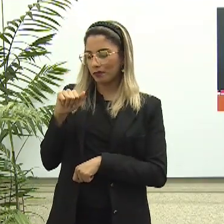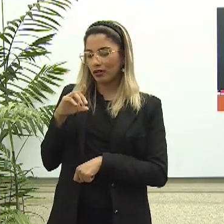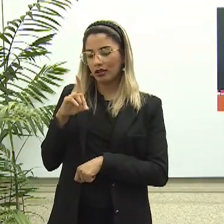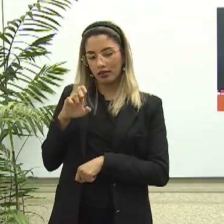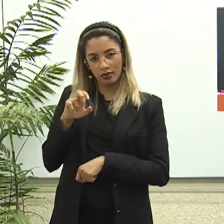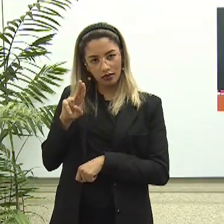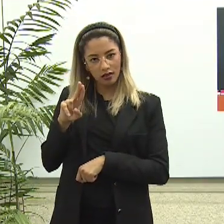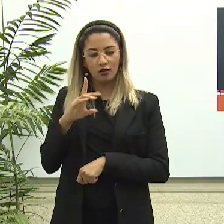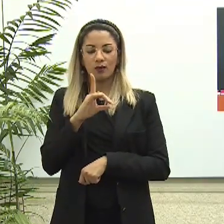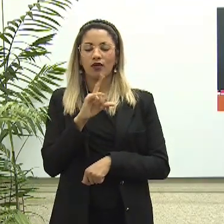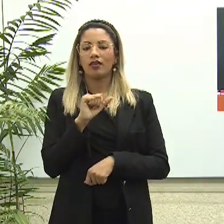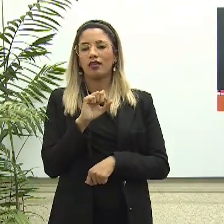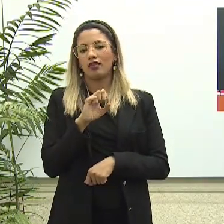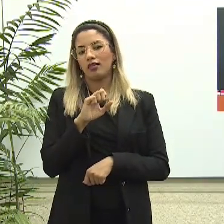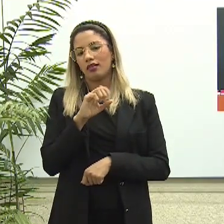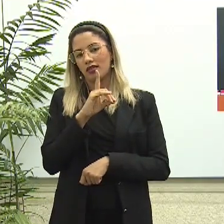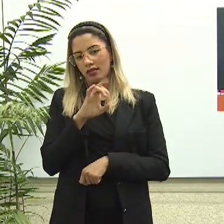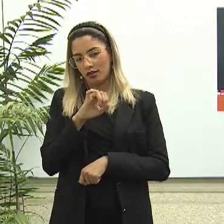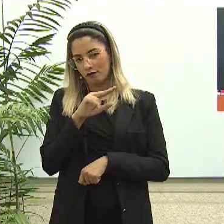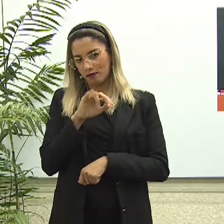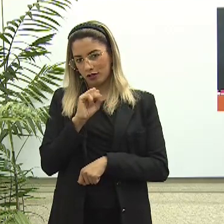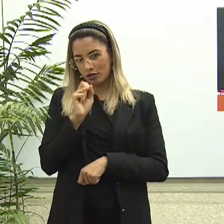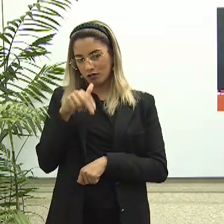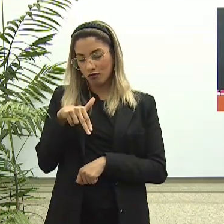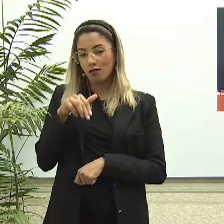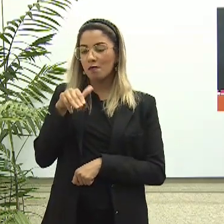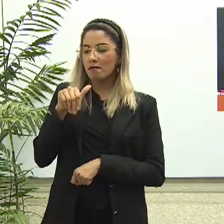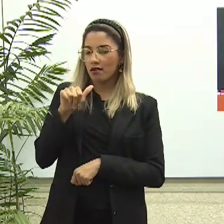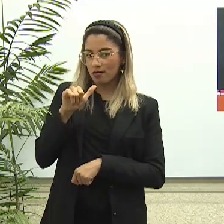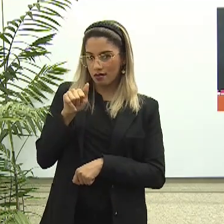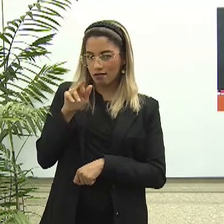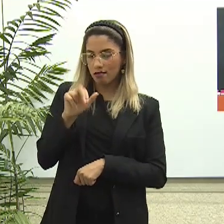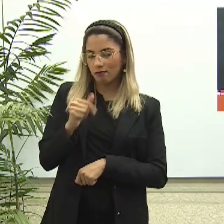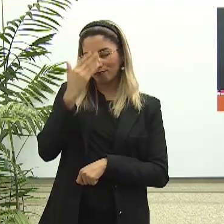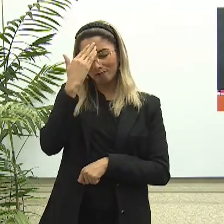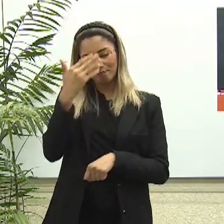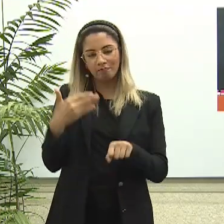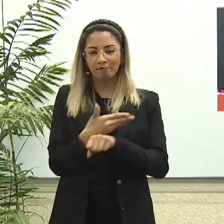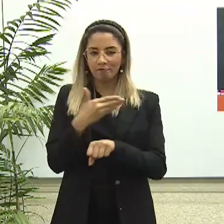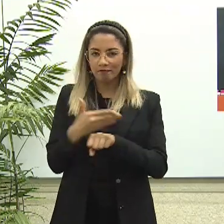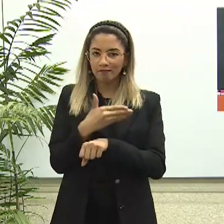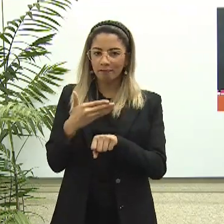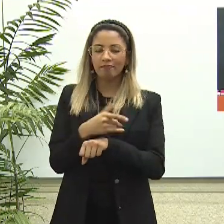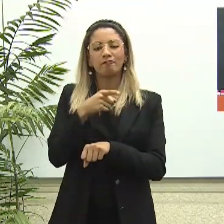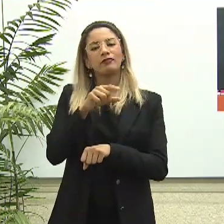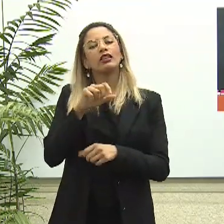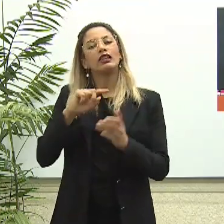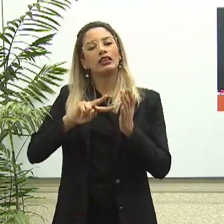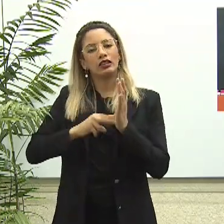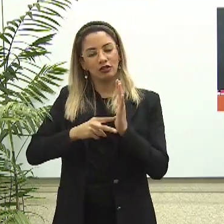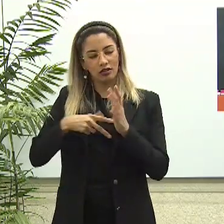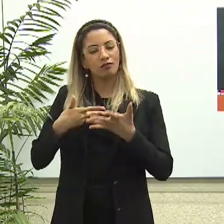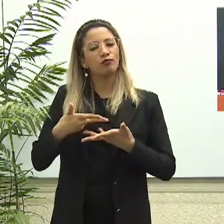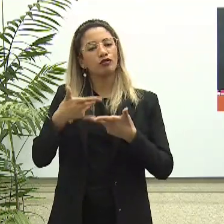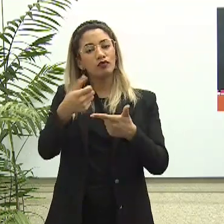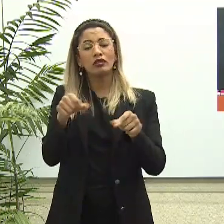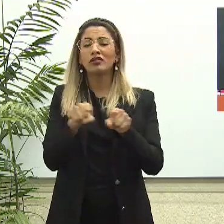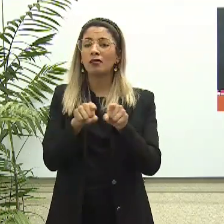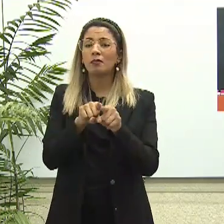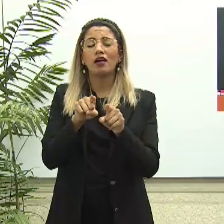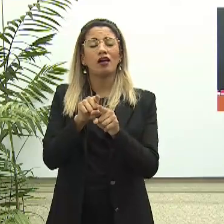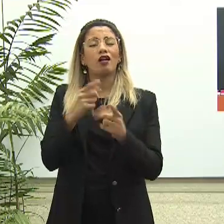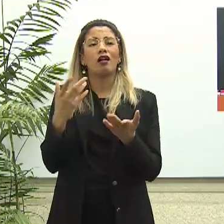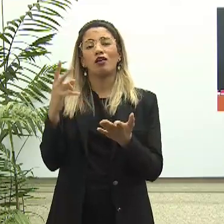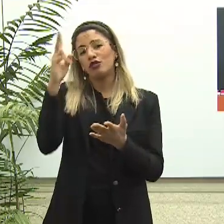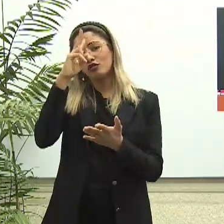Professor Davidson Maiara né Muito obrigado por est aqui com a gente pelo convite do sindicato pela importância desse momento histórico a gente tá